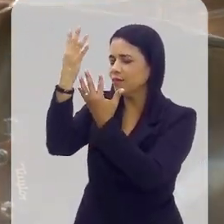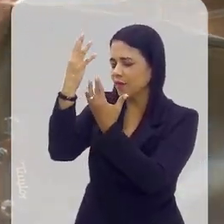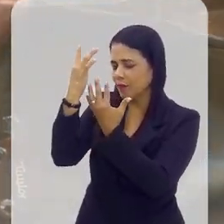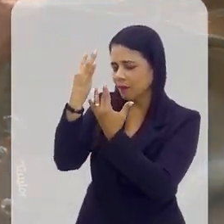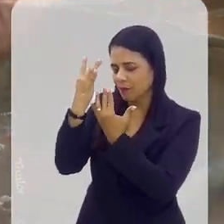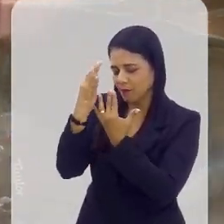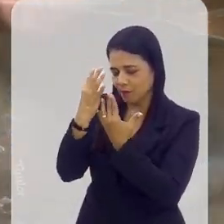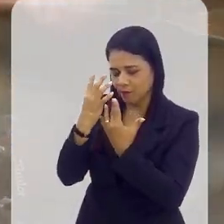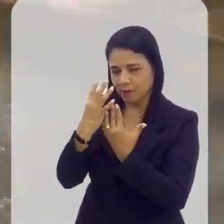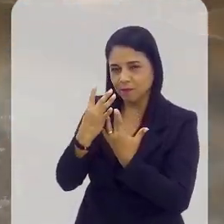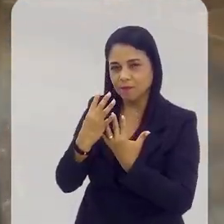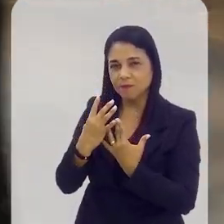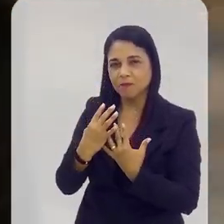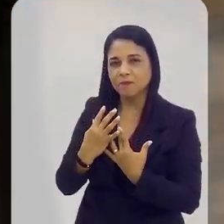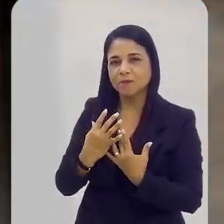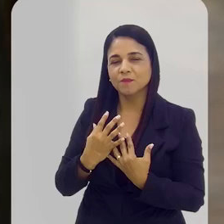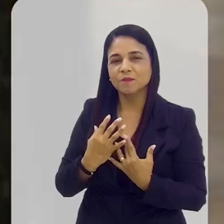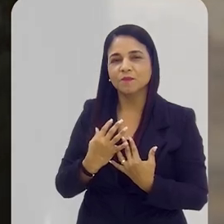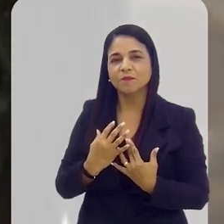vida,